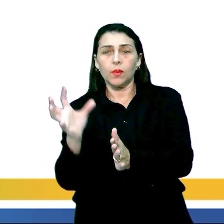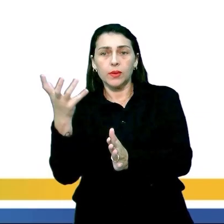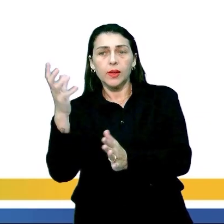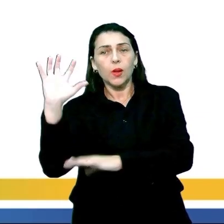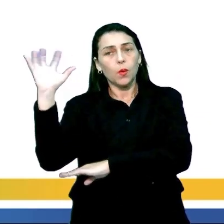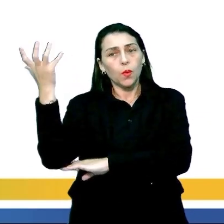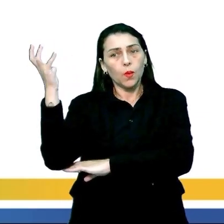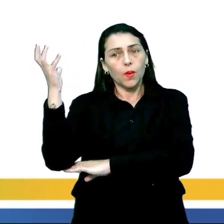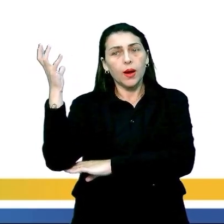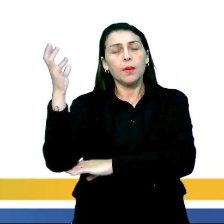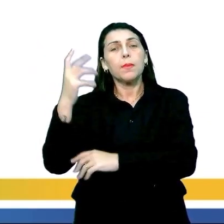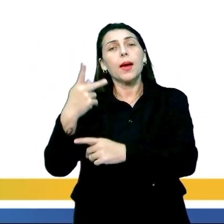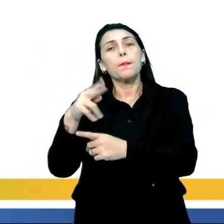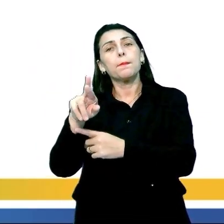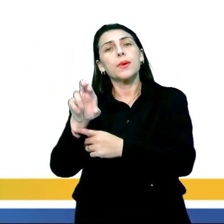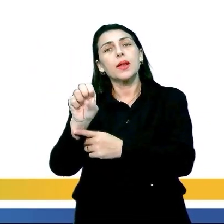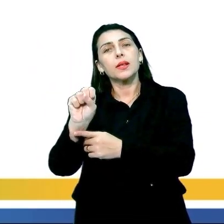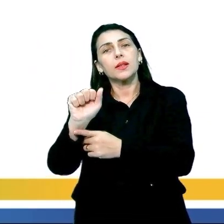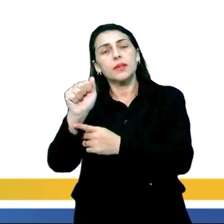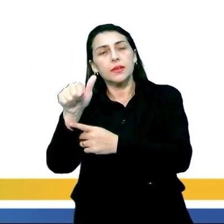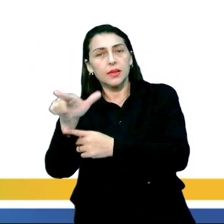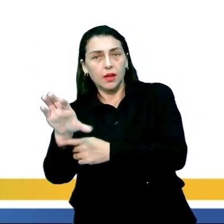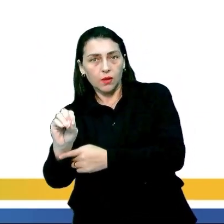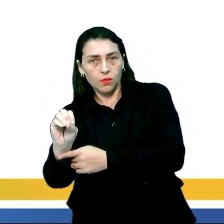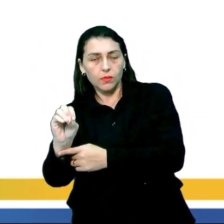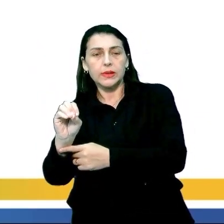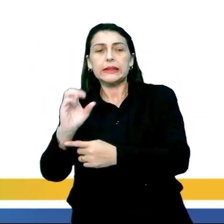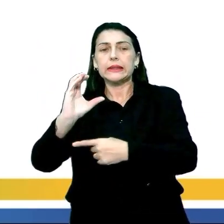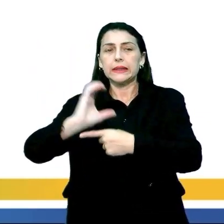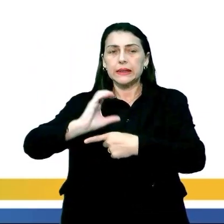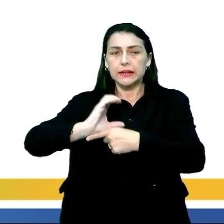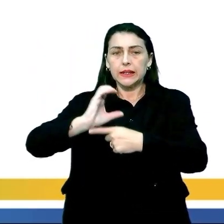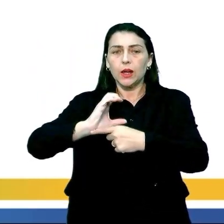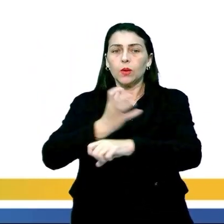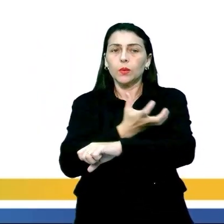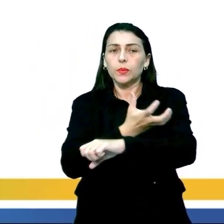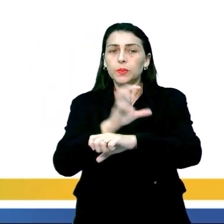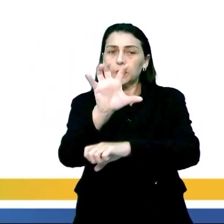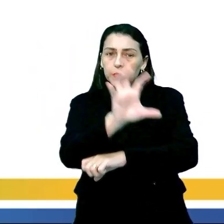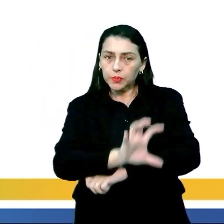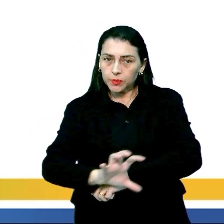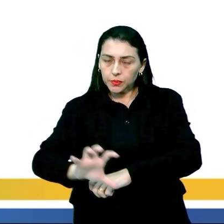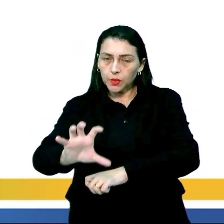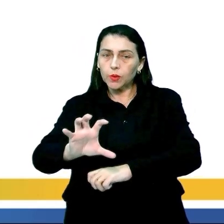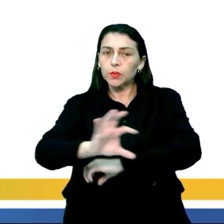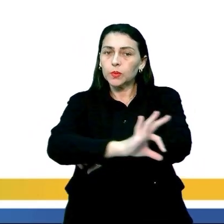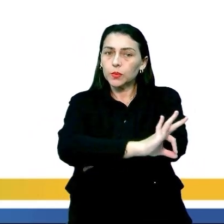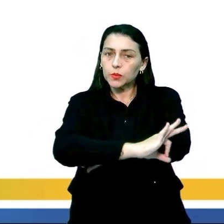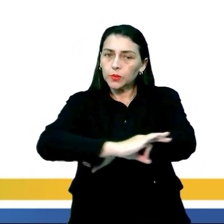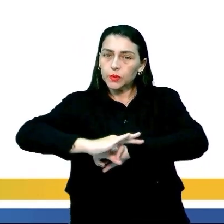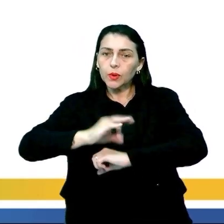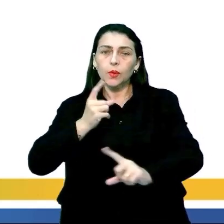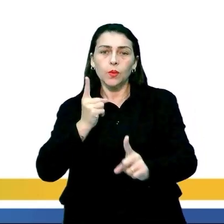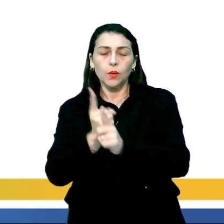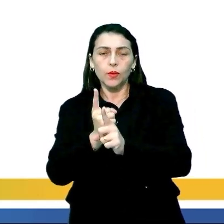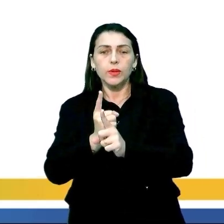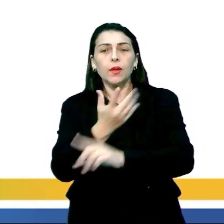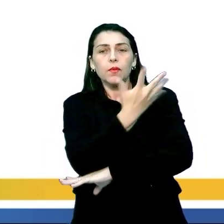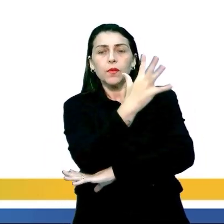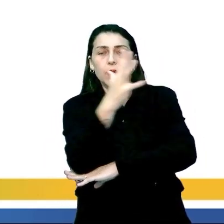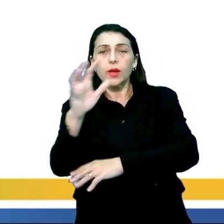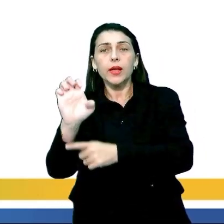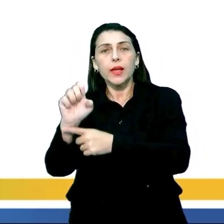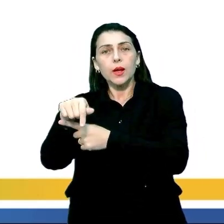fatores como o clima e a pressão atmosférica. C. As regiões de alta latitude encontram-se